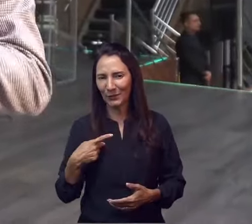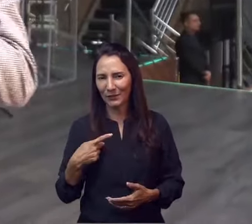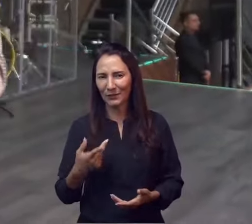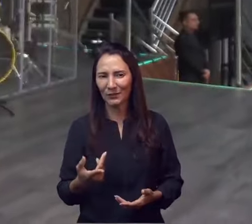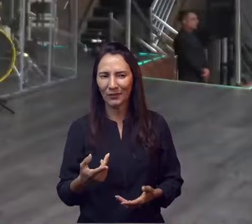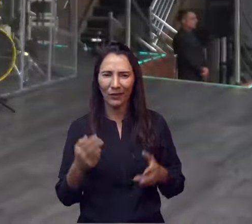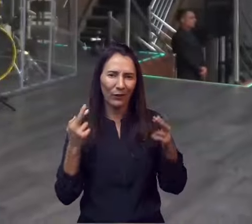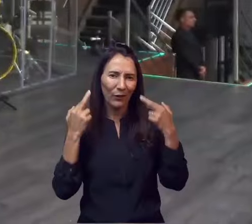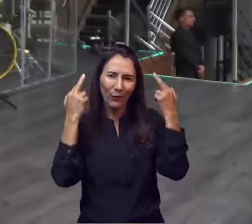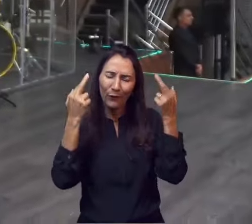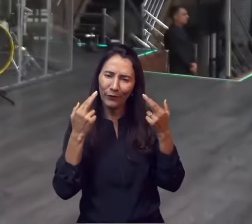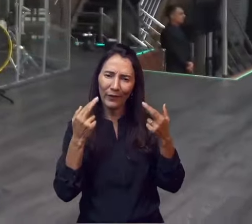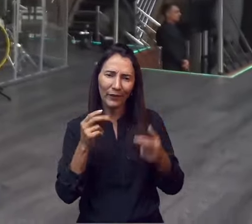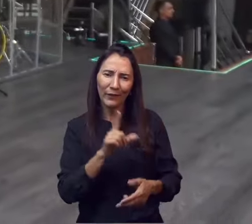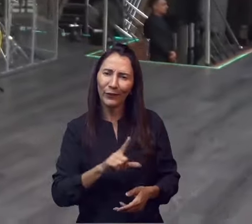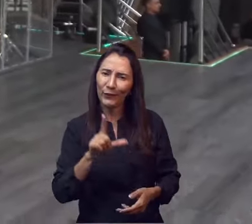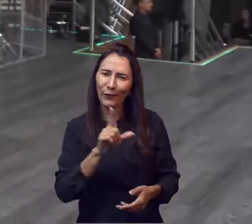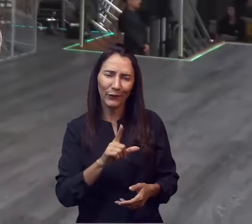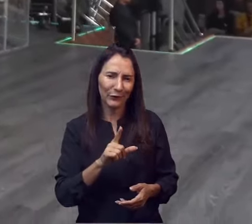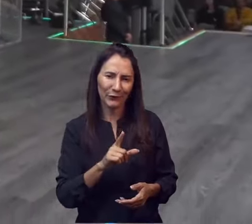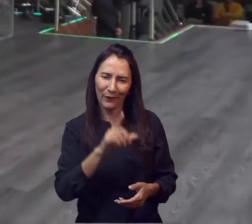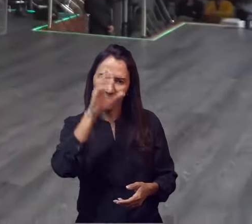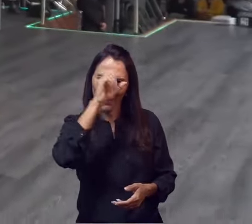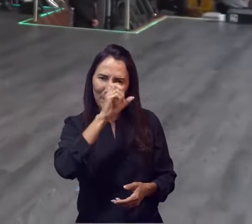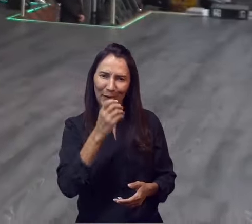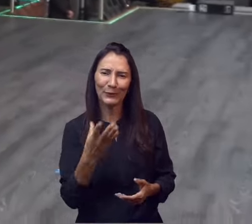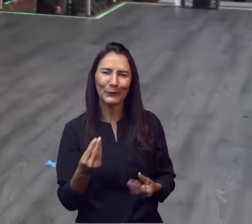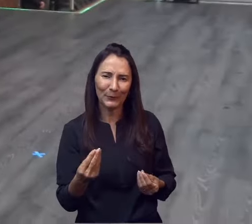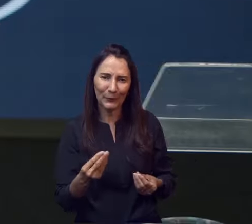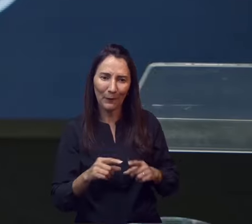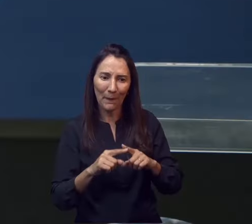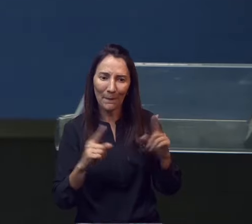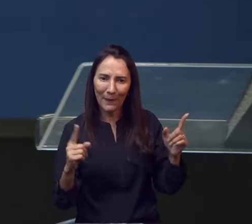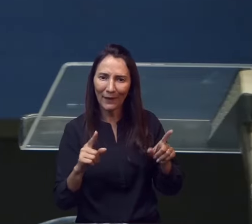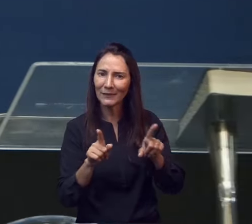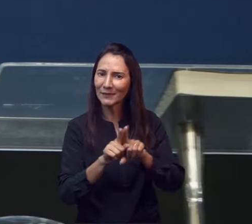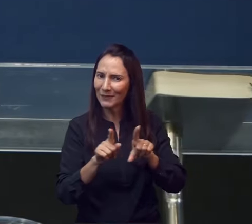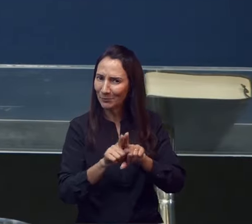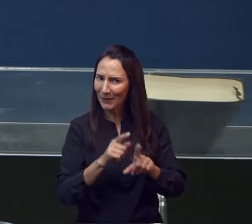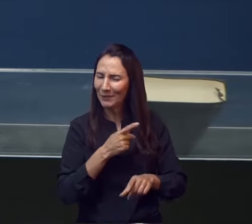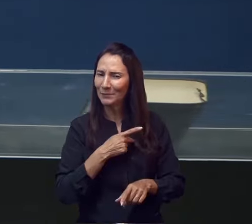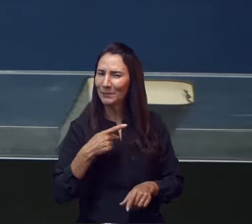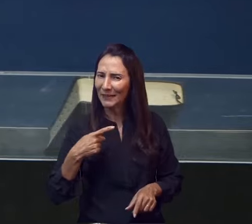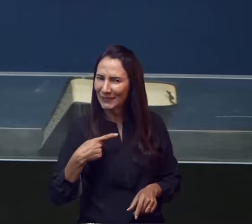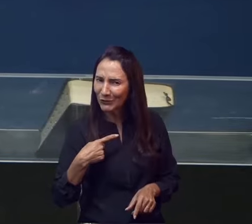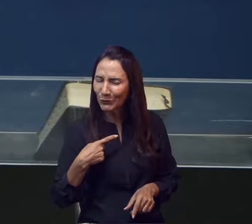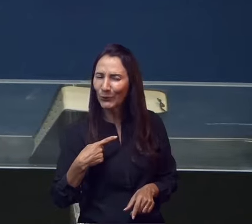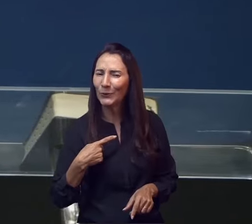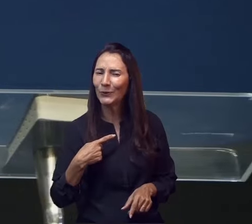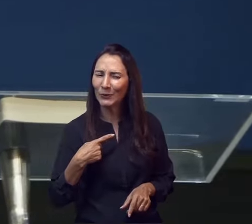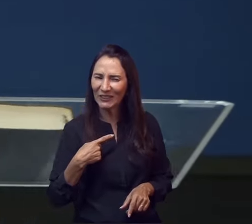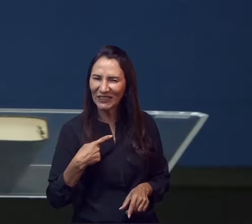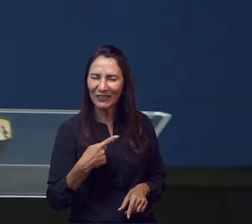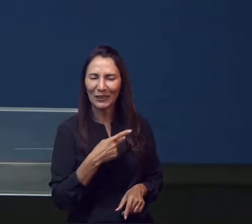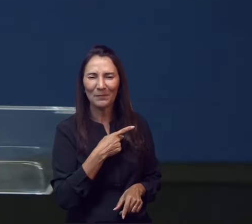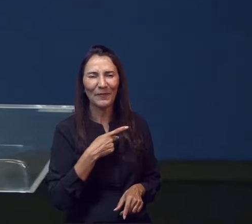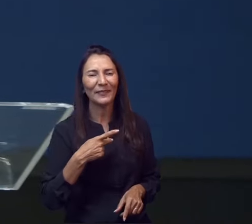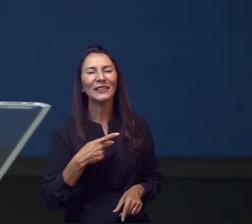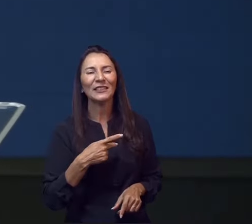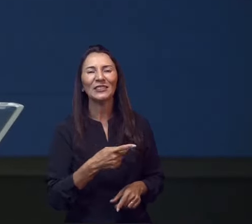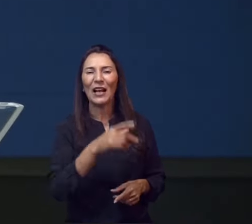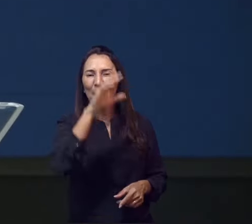ovelhas porque isso aí não tem nem graça mas a geração de Pastores né lá na frente lá não sei